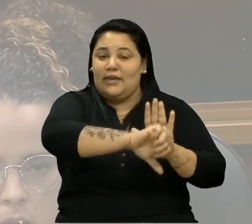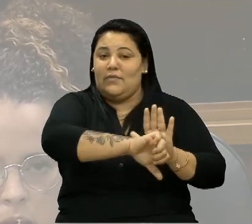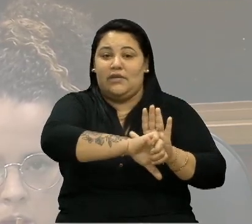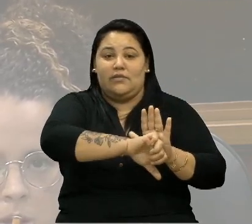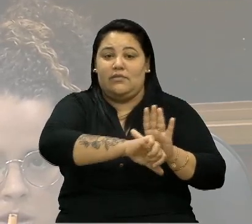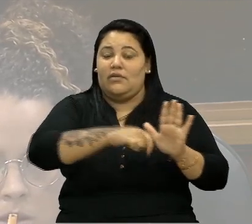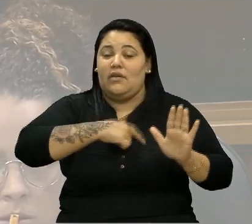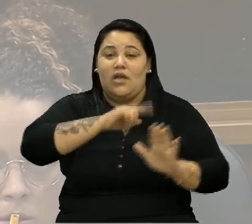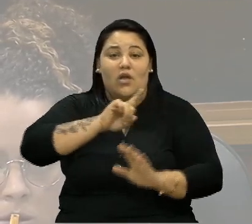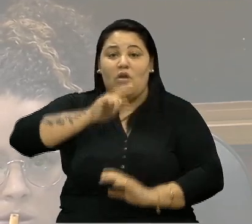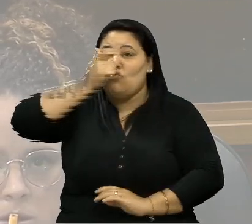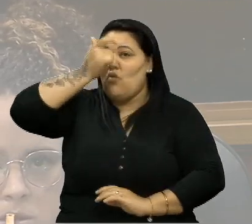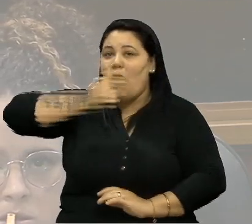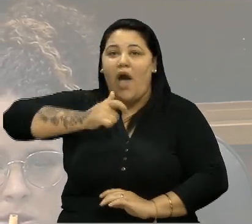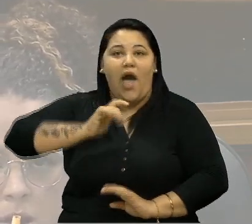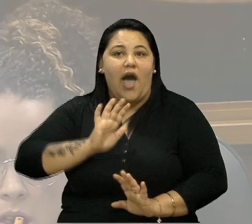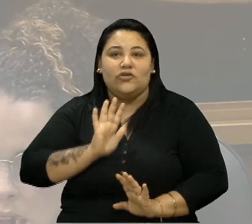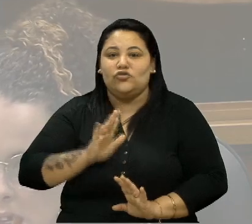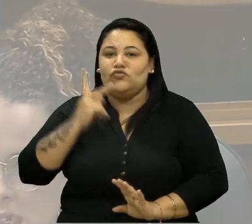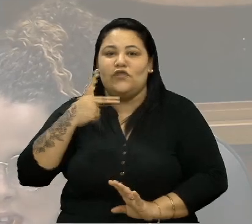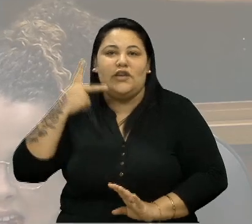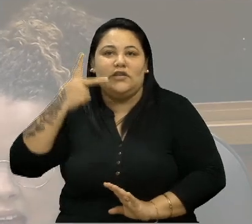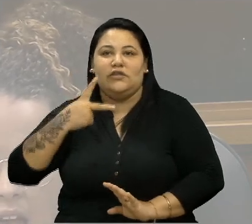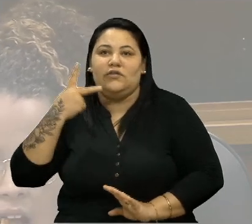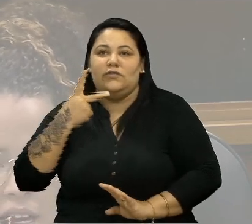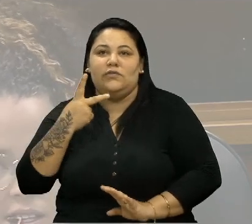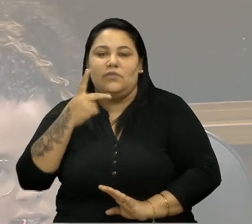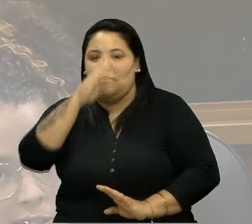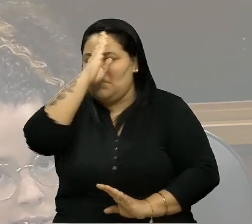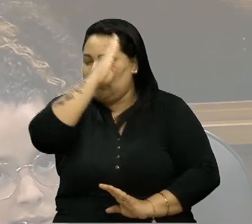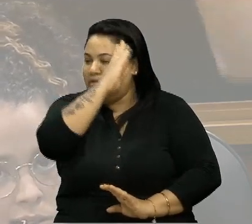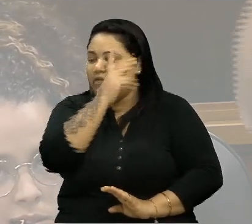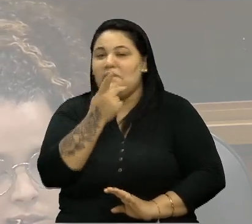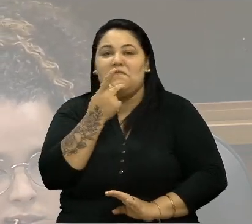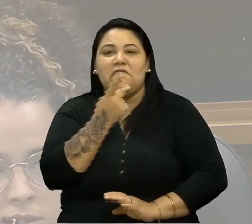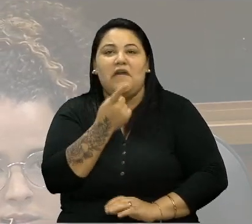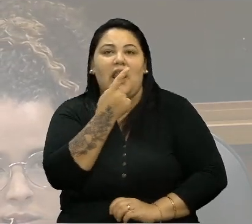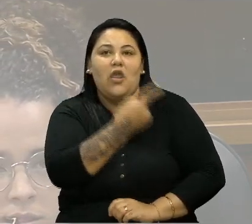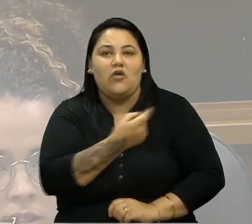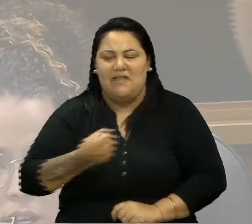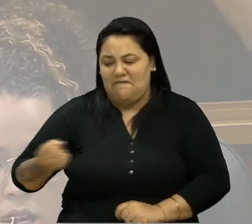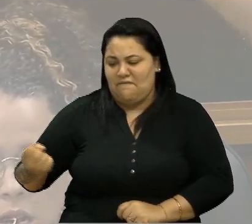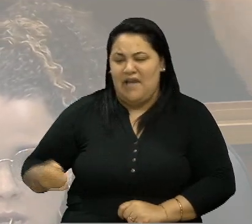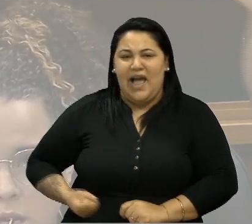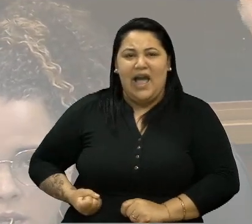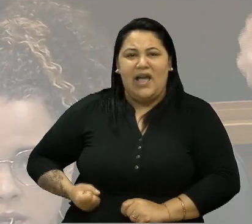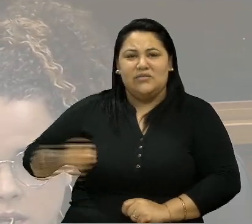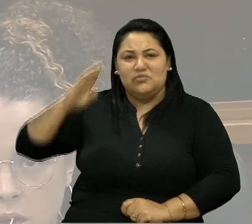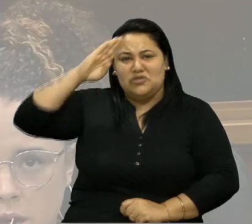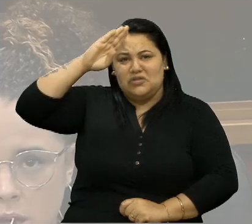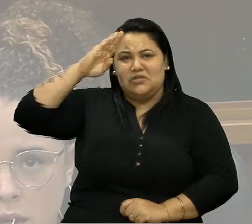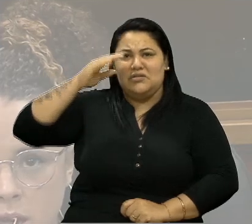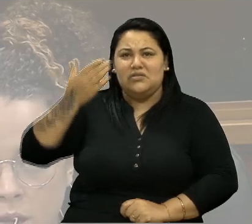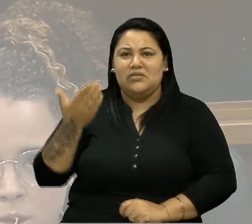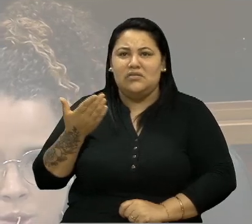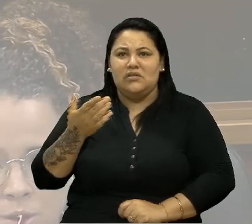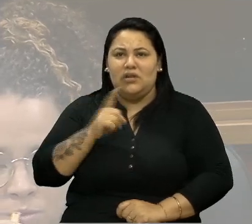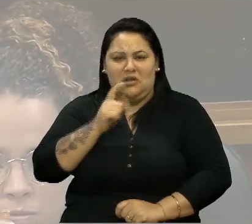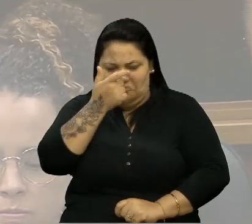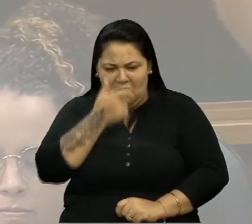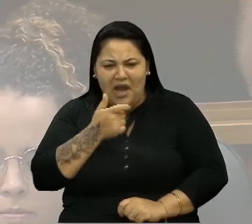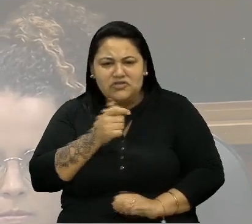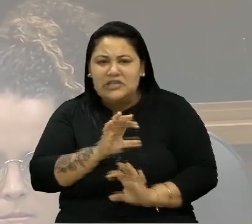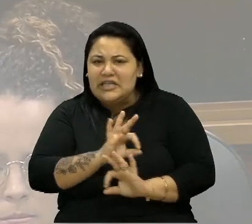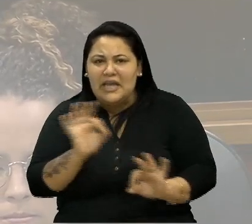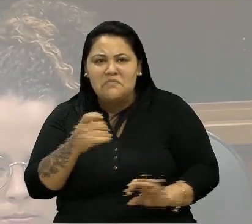que o vereador Bressan falou da facada do Bolsonaro. Eu não acho que ninguém tem que levar facada. Que